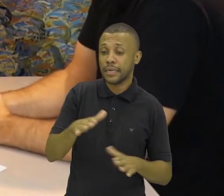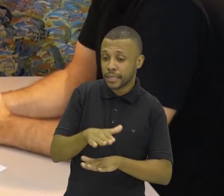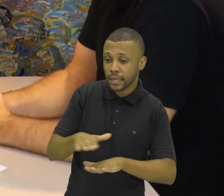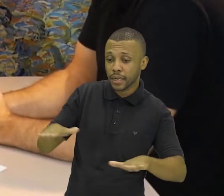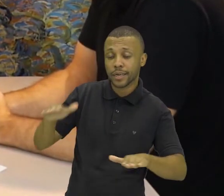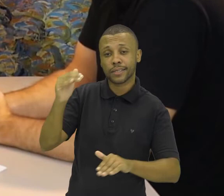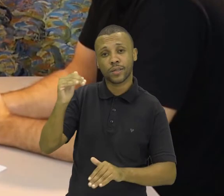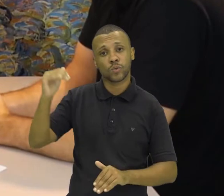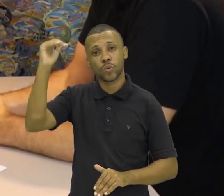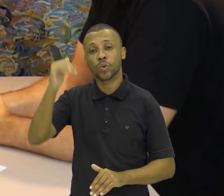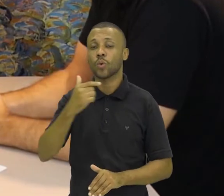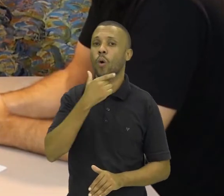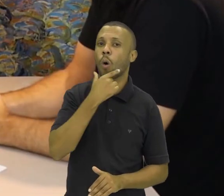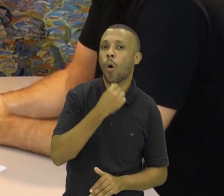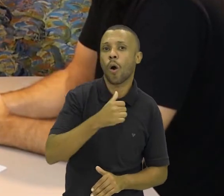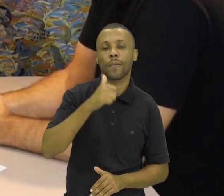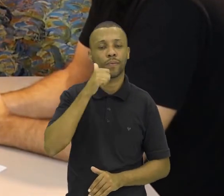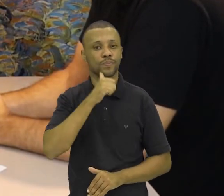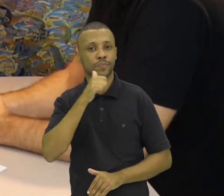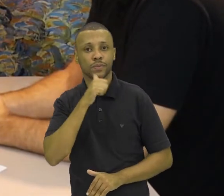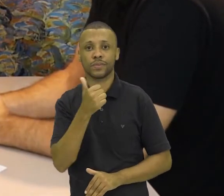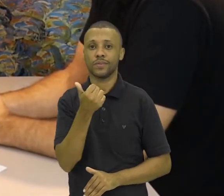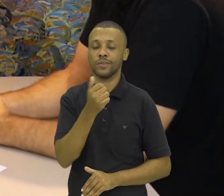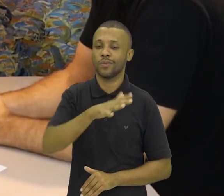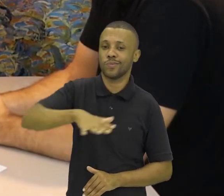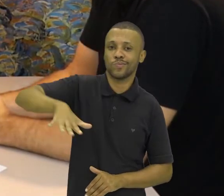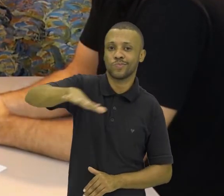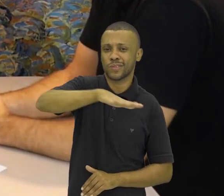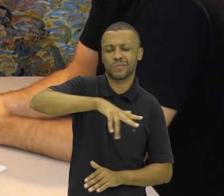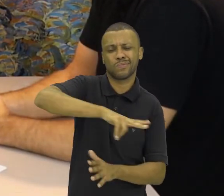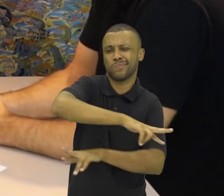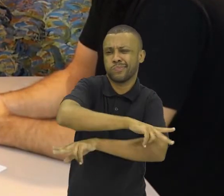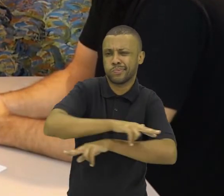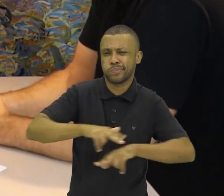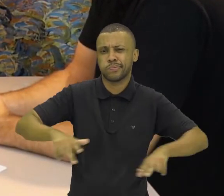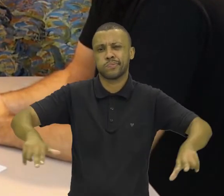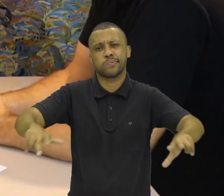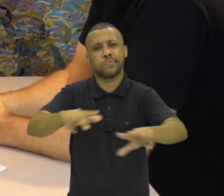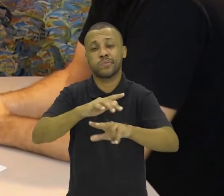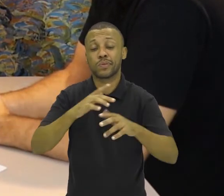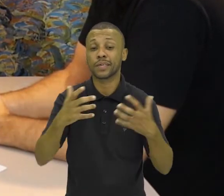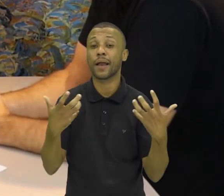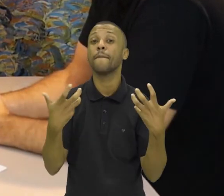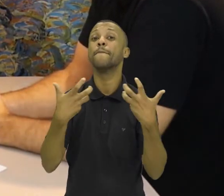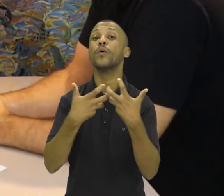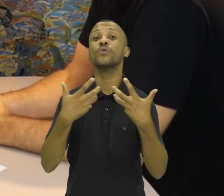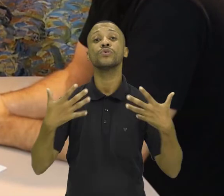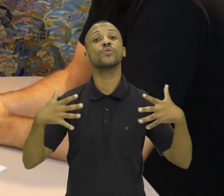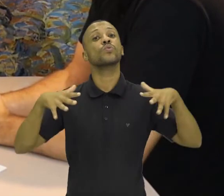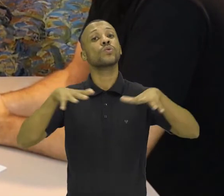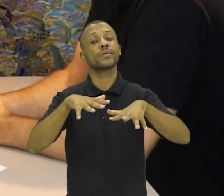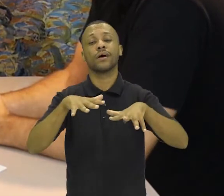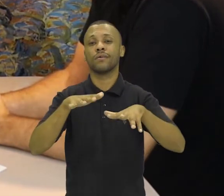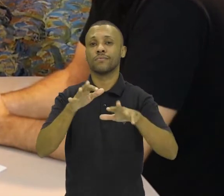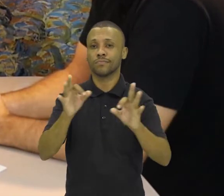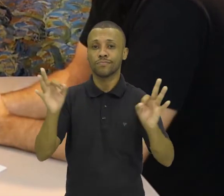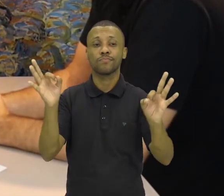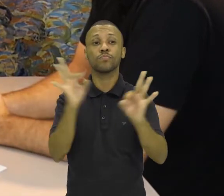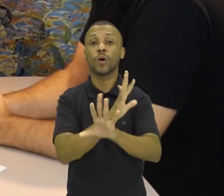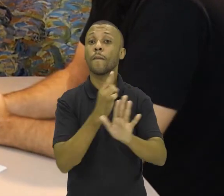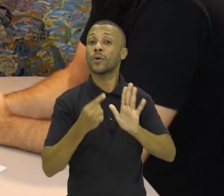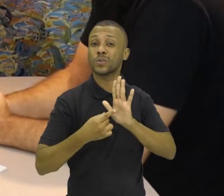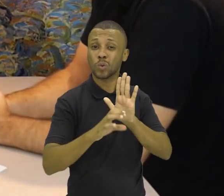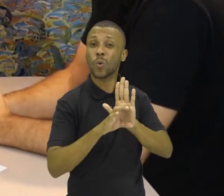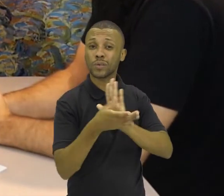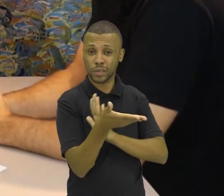crianças, adultos, homens, mulheres. É um ambiente de multi-inclusão por definição. Se você tiver num